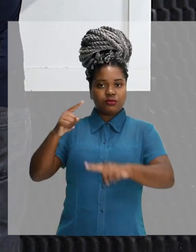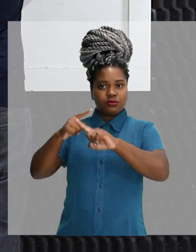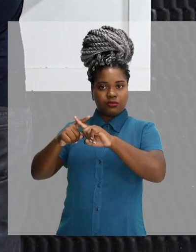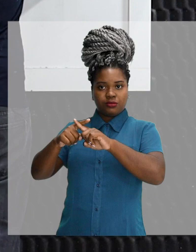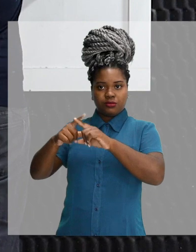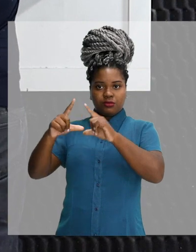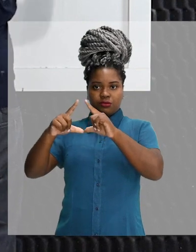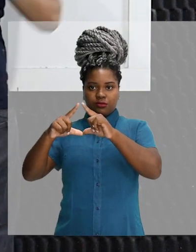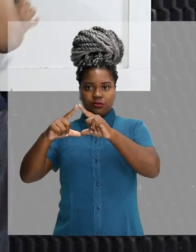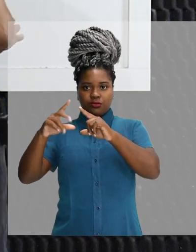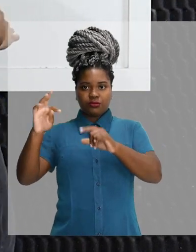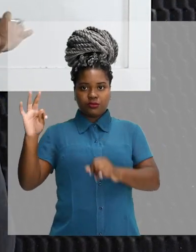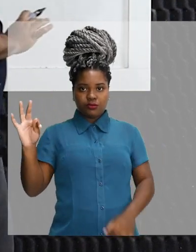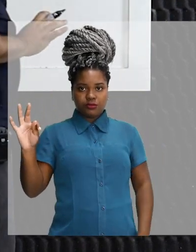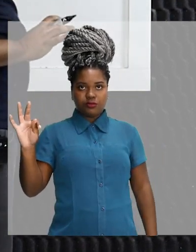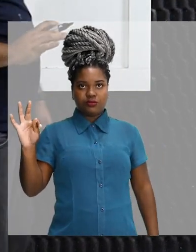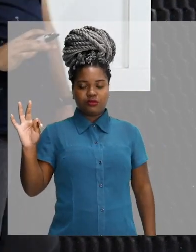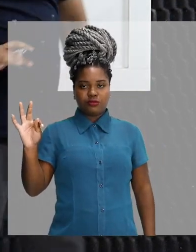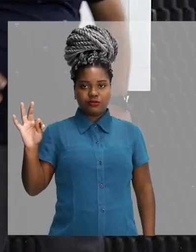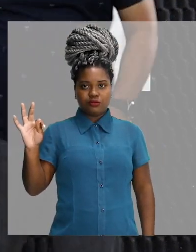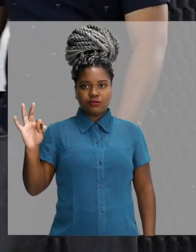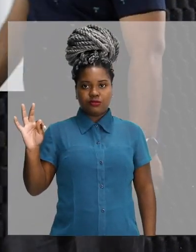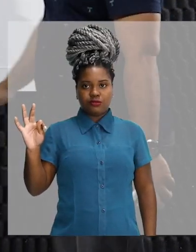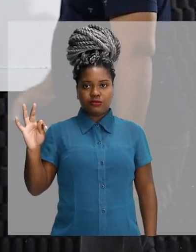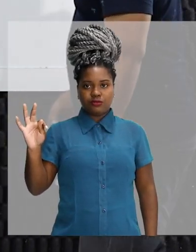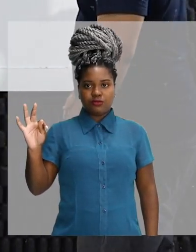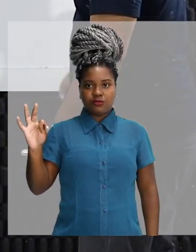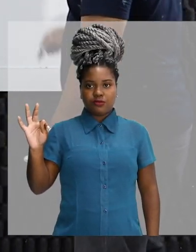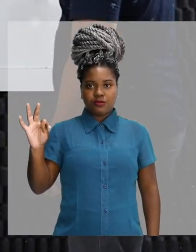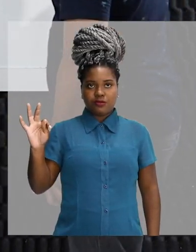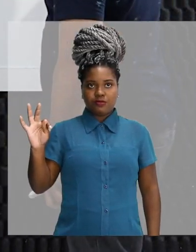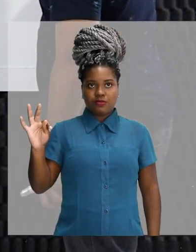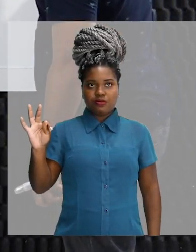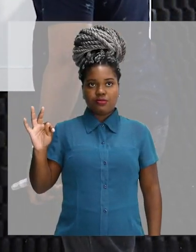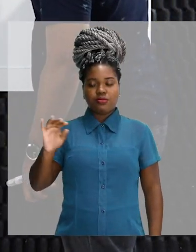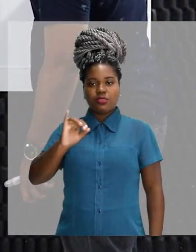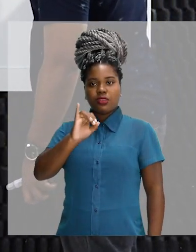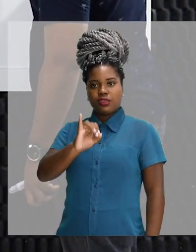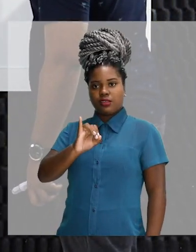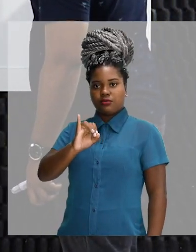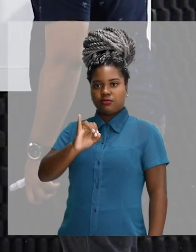vezes o tempo. Ok? Então, o impulso é